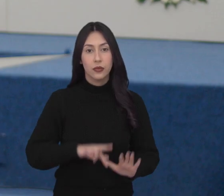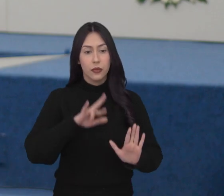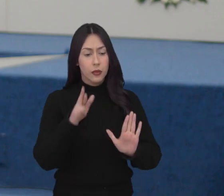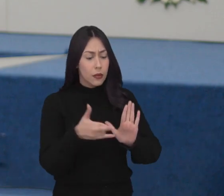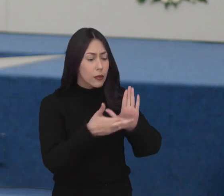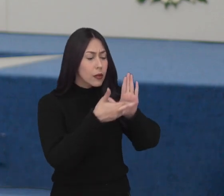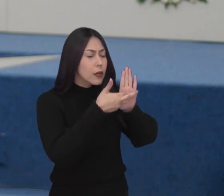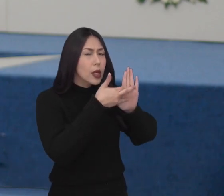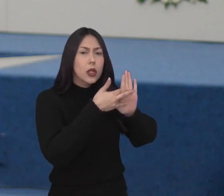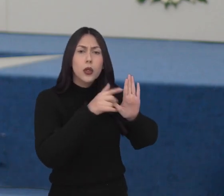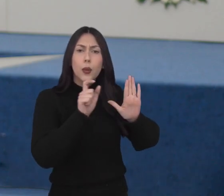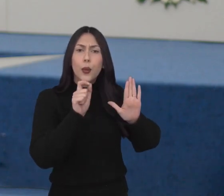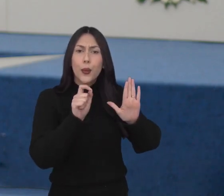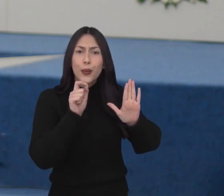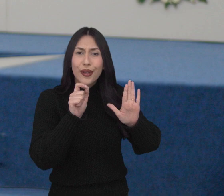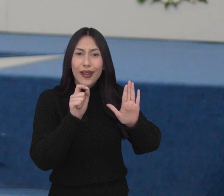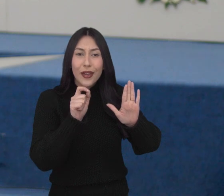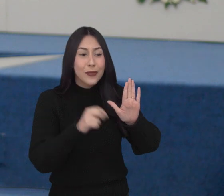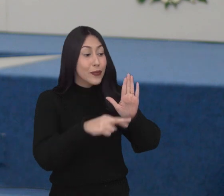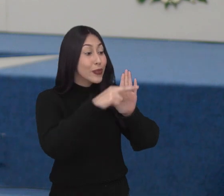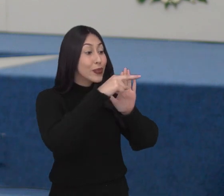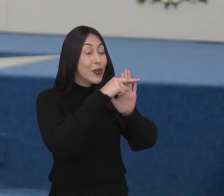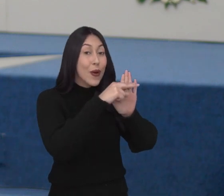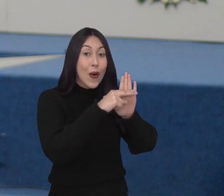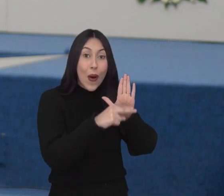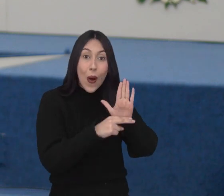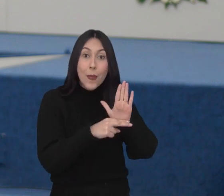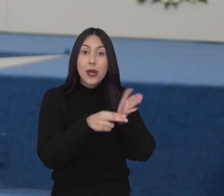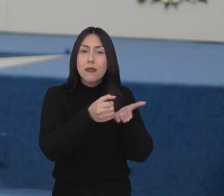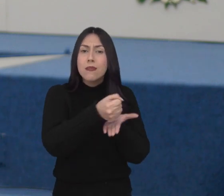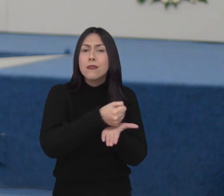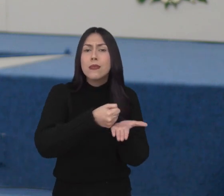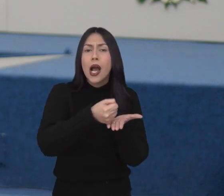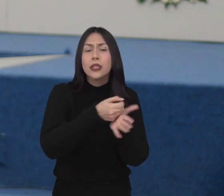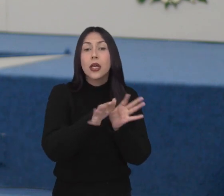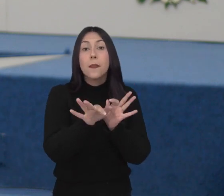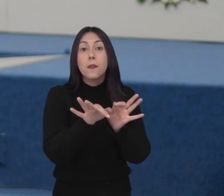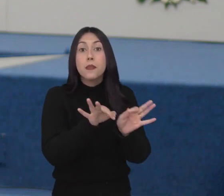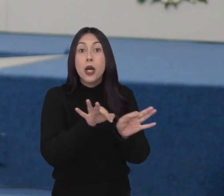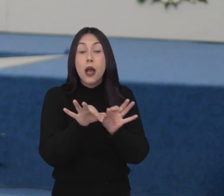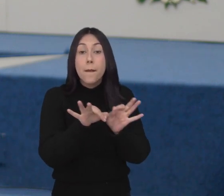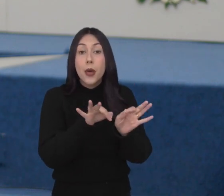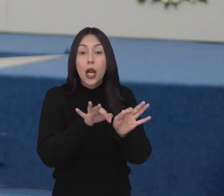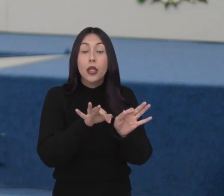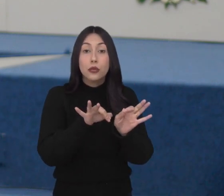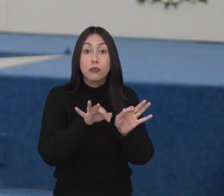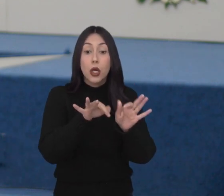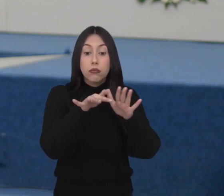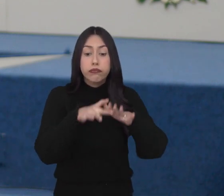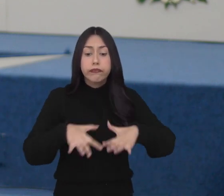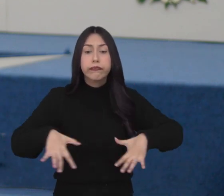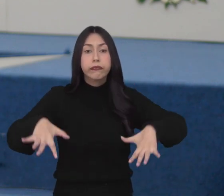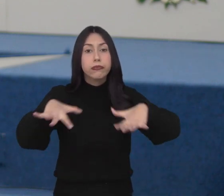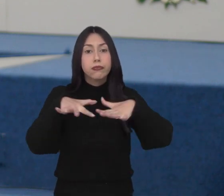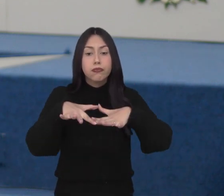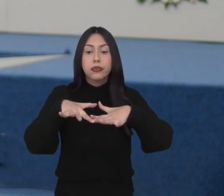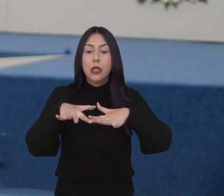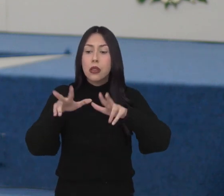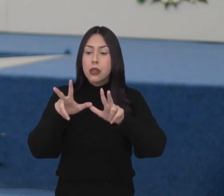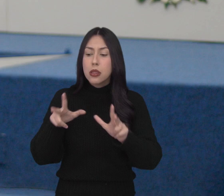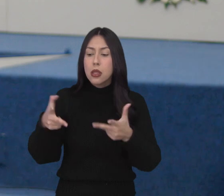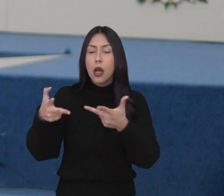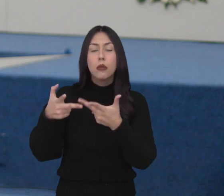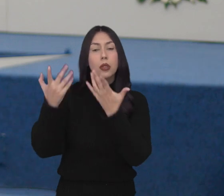O regimento interno é um conjunto de normas e princípios estabelecidos para organizar o funcionamento